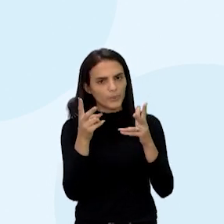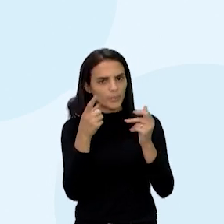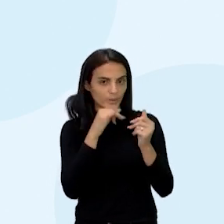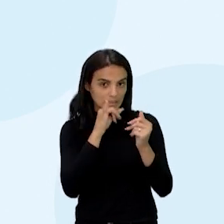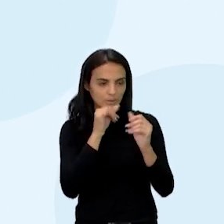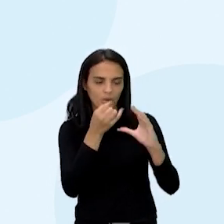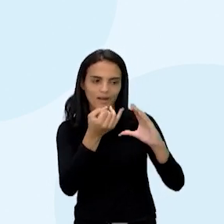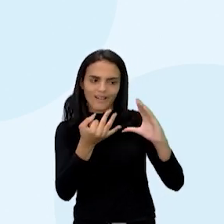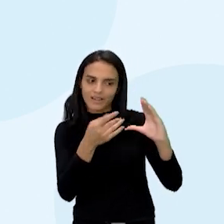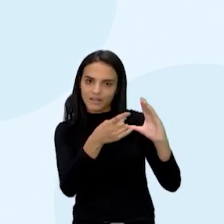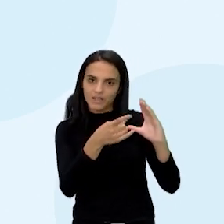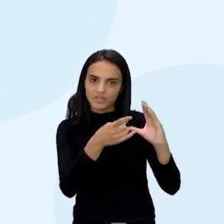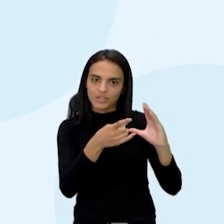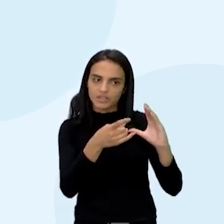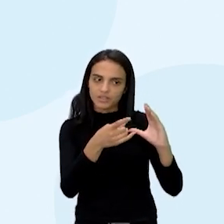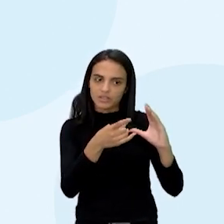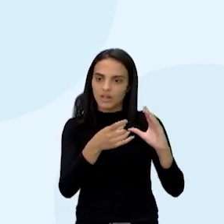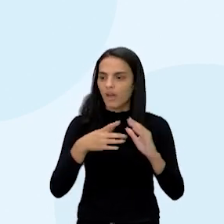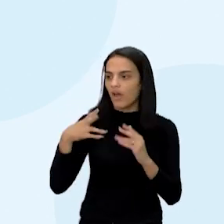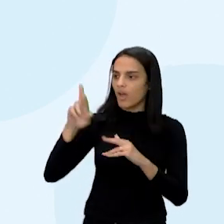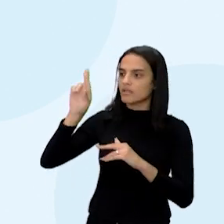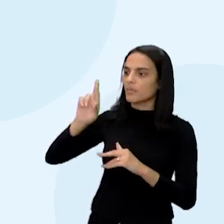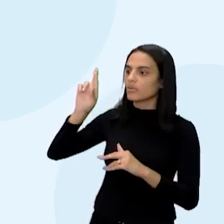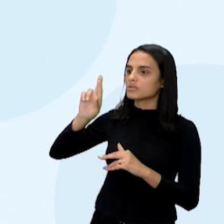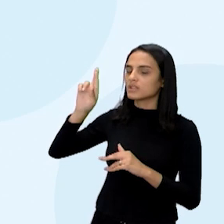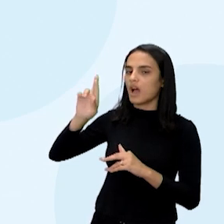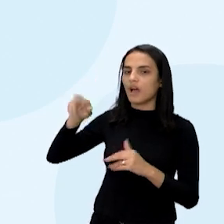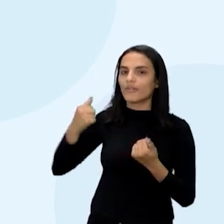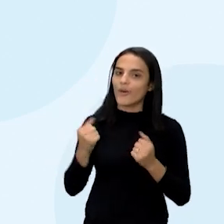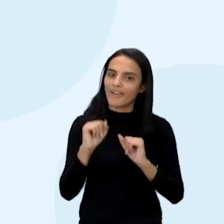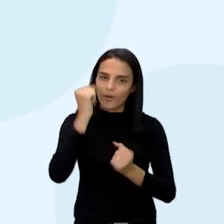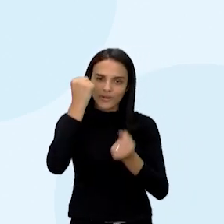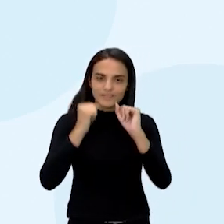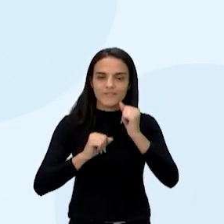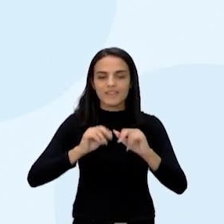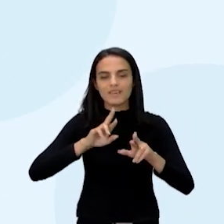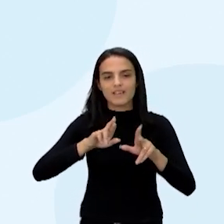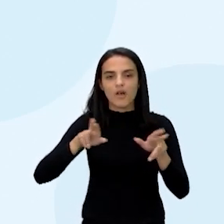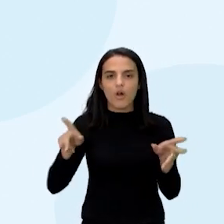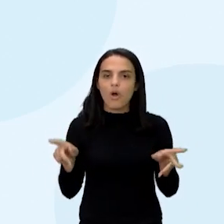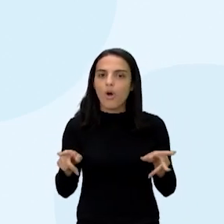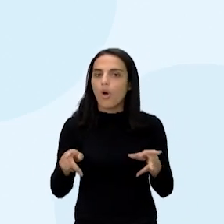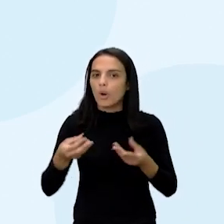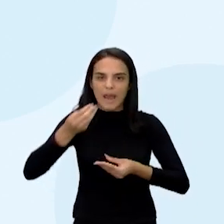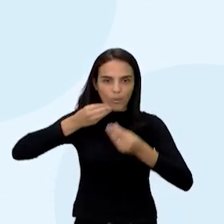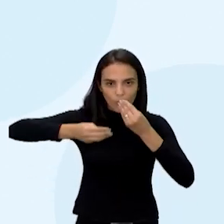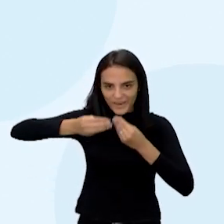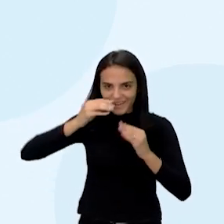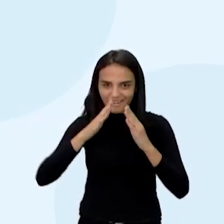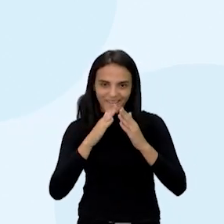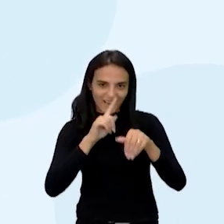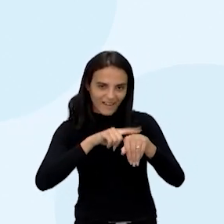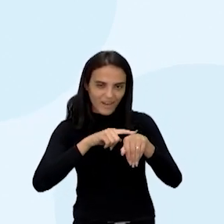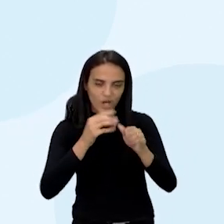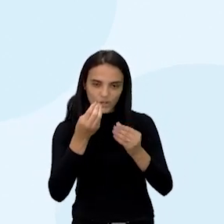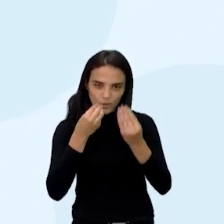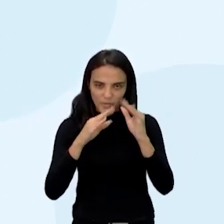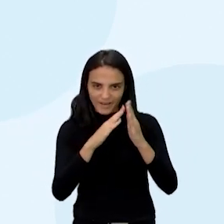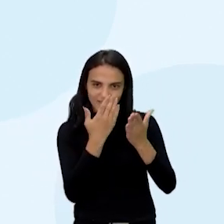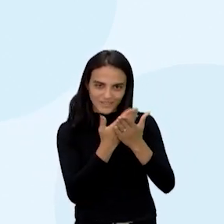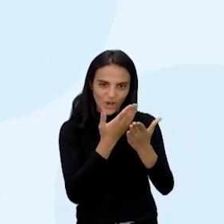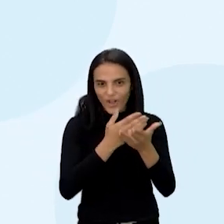liderança, provavelmente ele vai se destacar na educação física, ou ele vai se destacar no recreio, ou ele vai se destacar em alguma